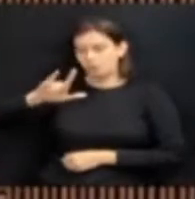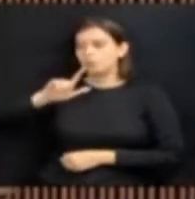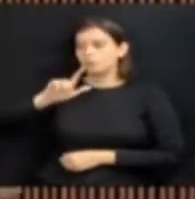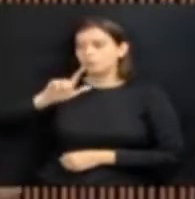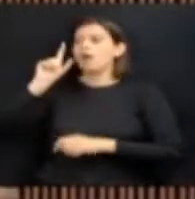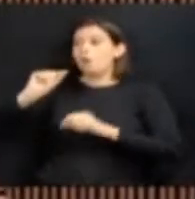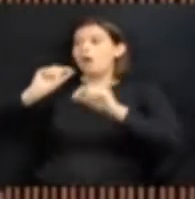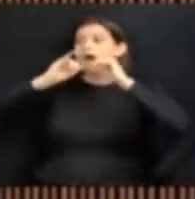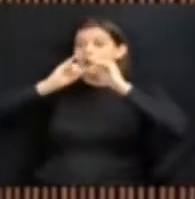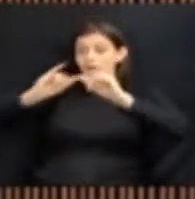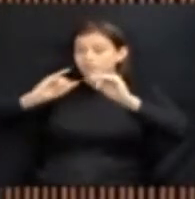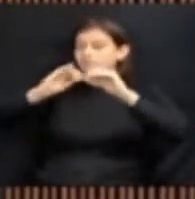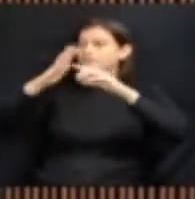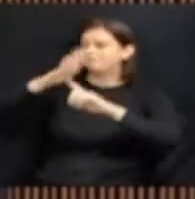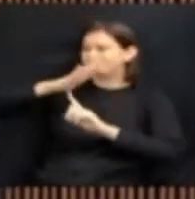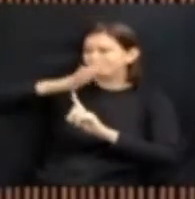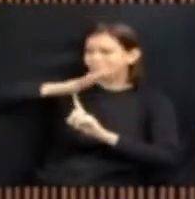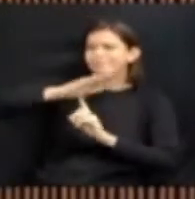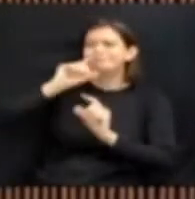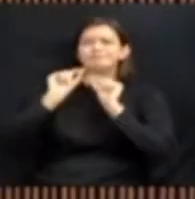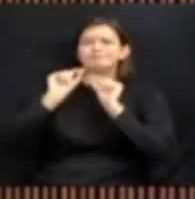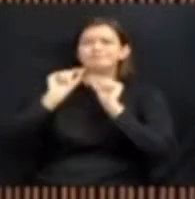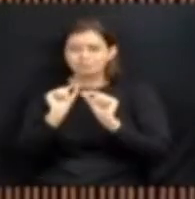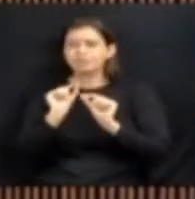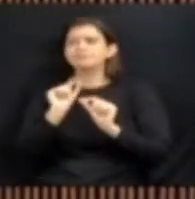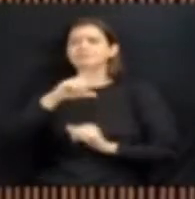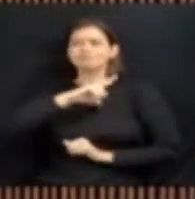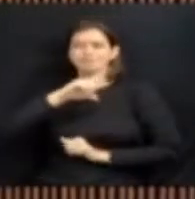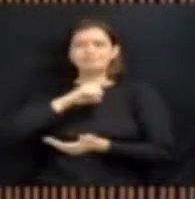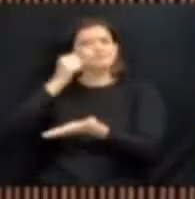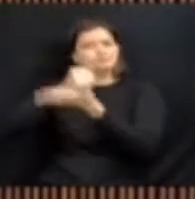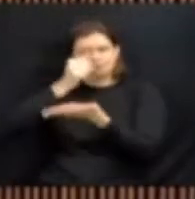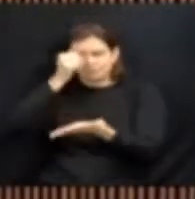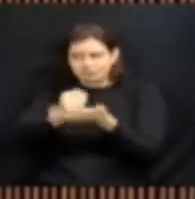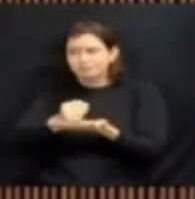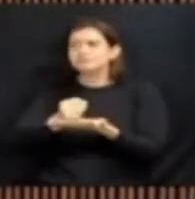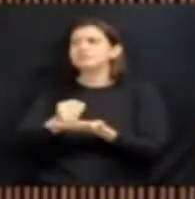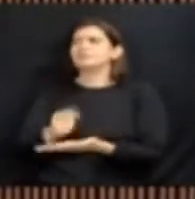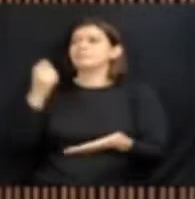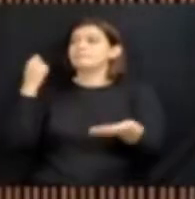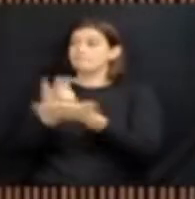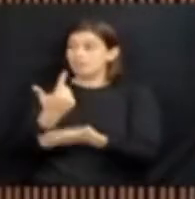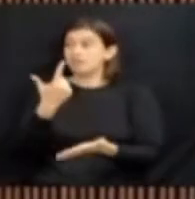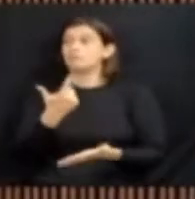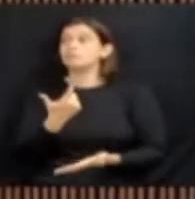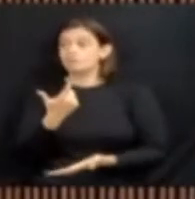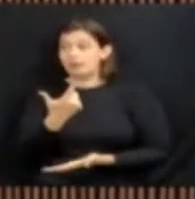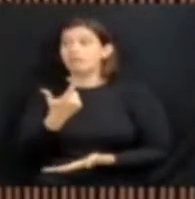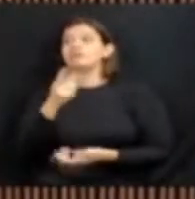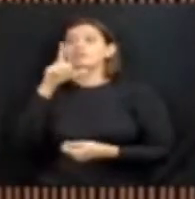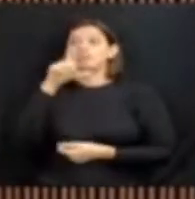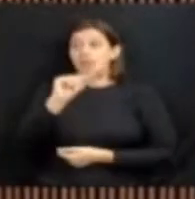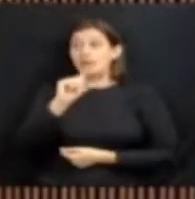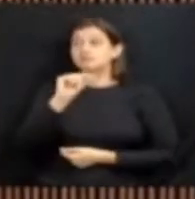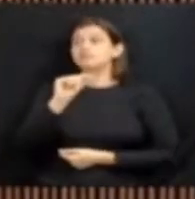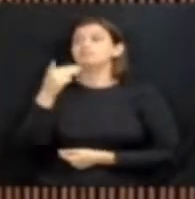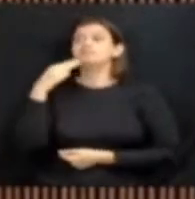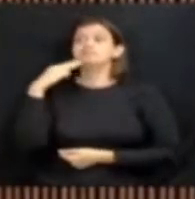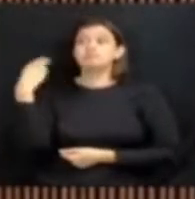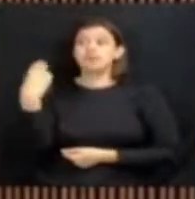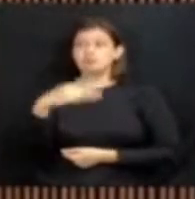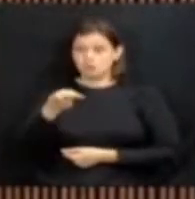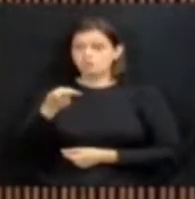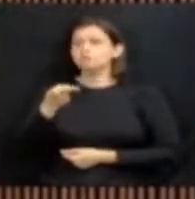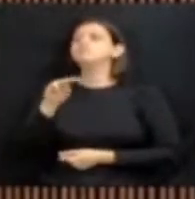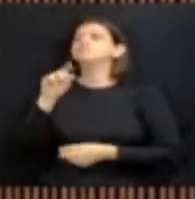comigo que o Paraná tem contrato para comprar 10 milhões a dose de continente 5 e colocou aqui de acordo com